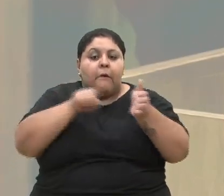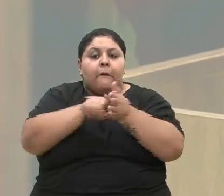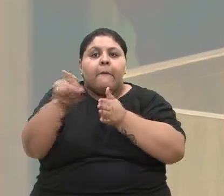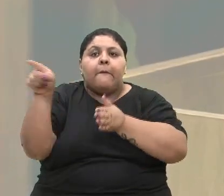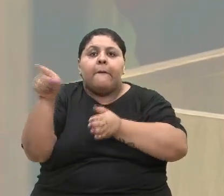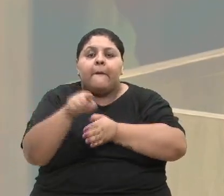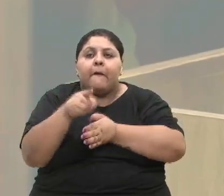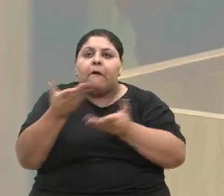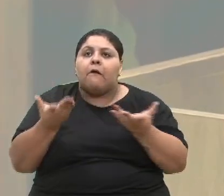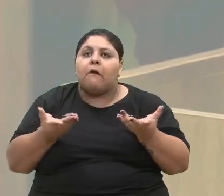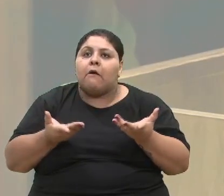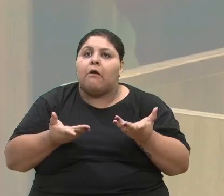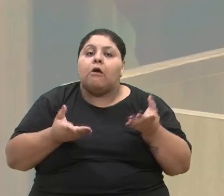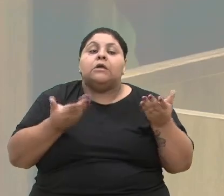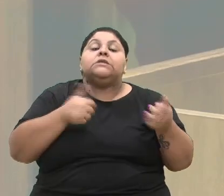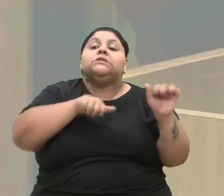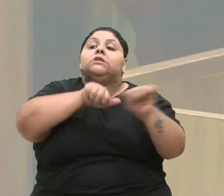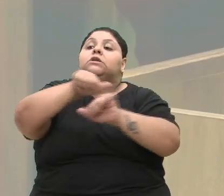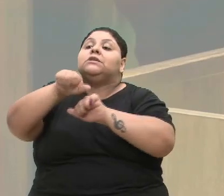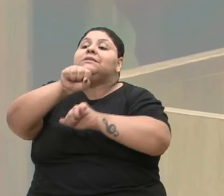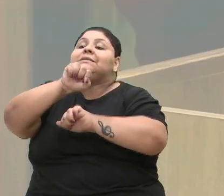se fosse o contrário?